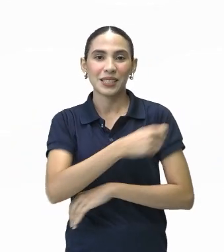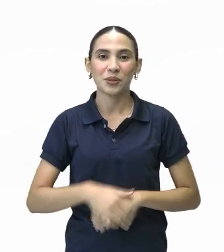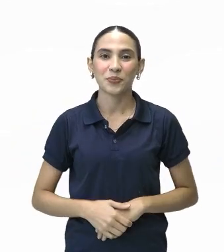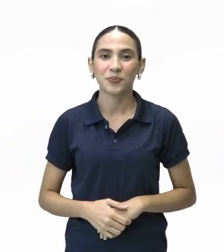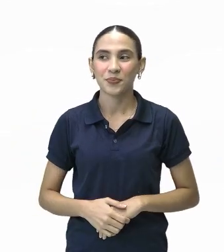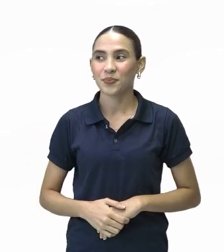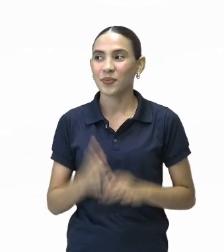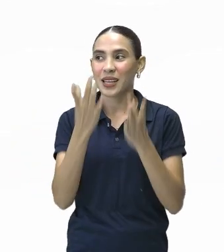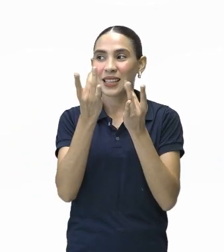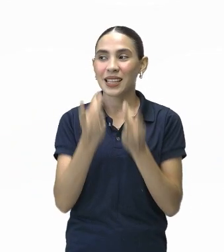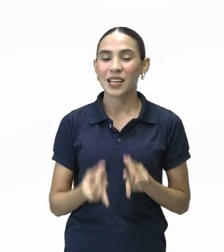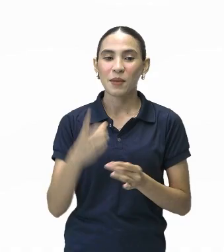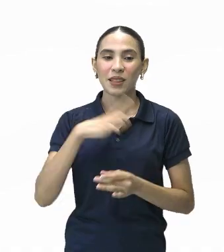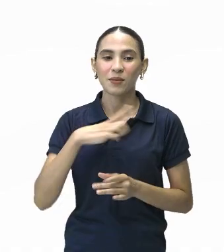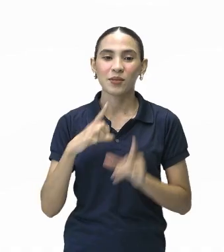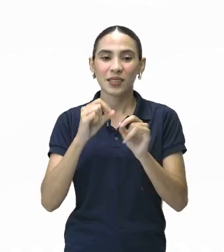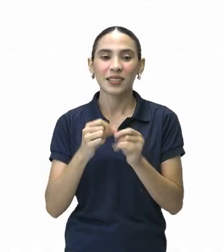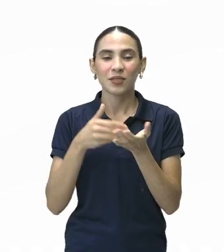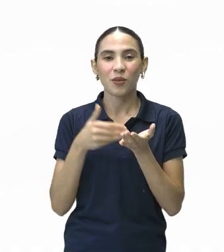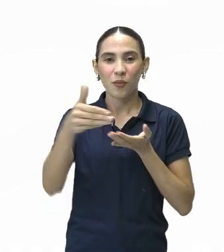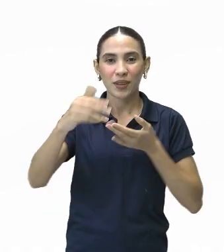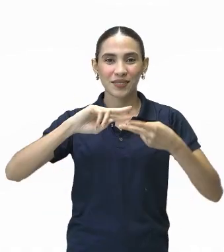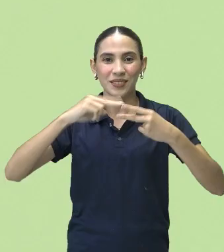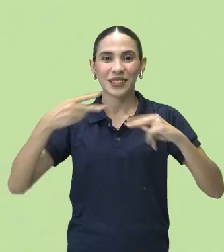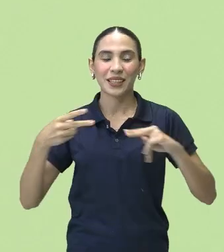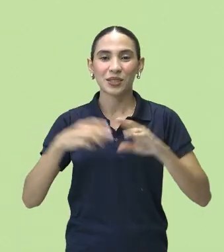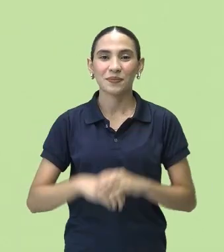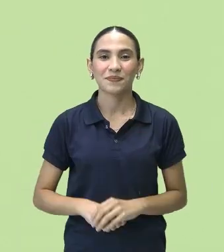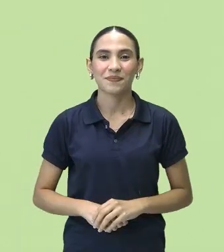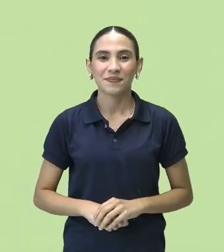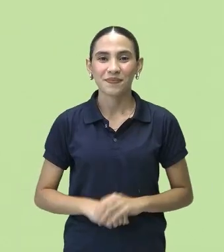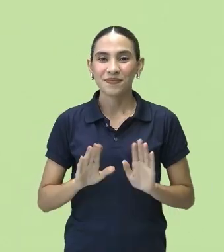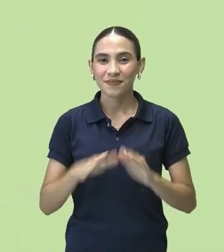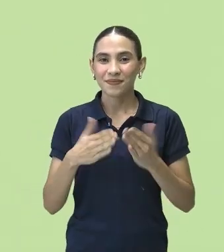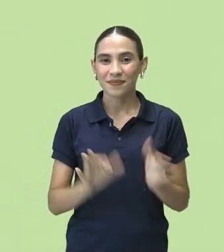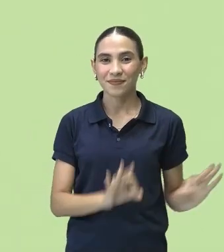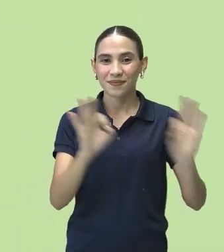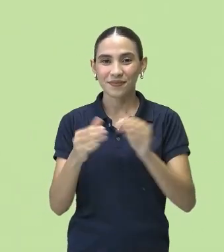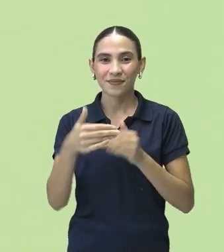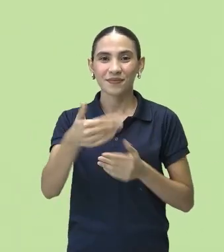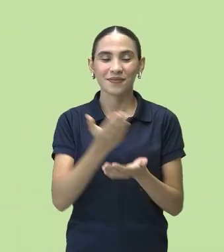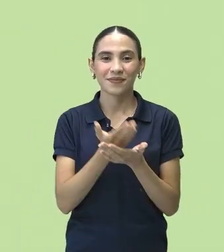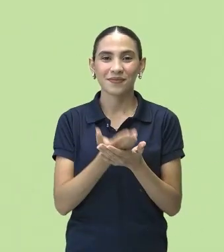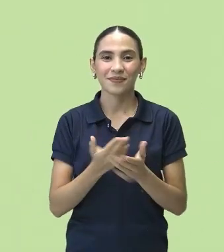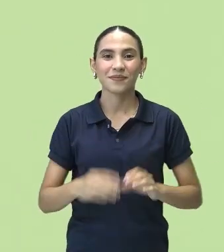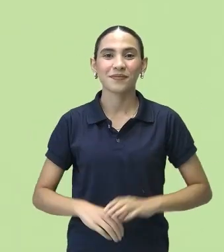Vacinação. Detalhamento e Introdução à Genética. Então, vamos começar?